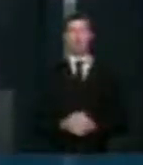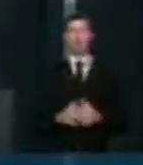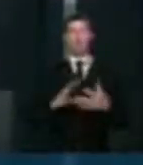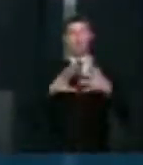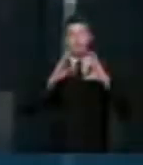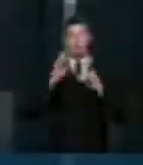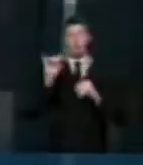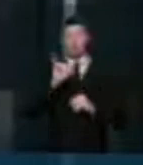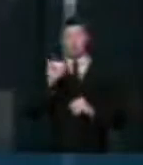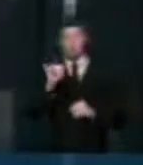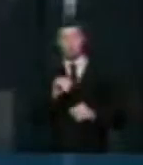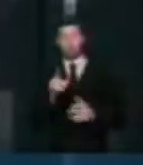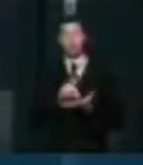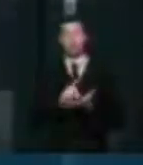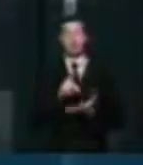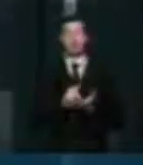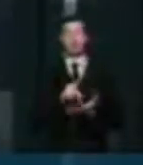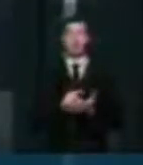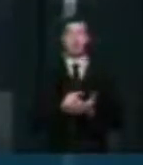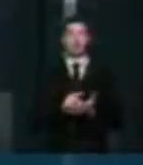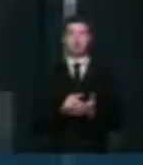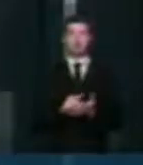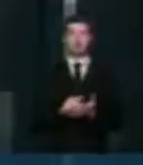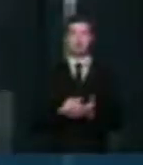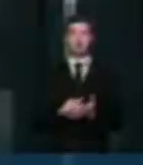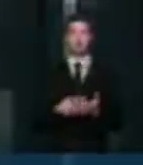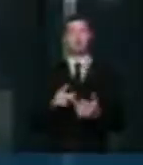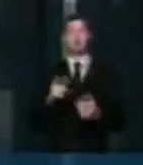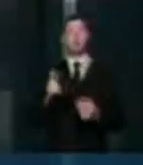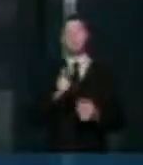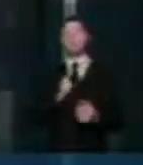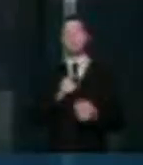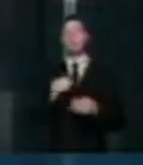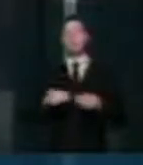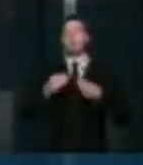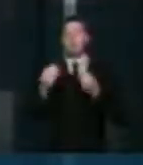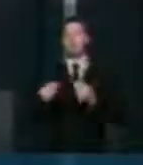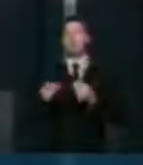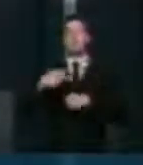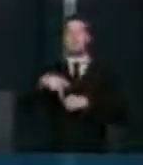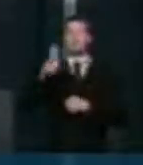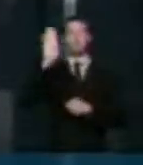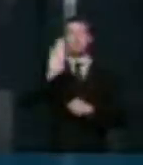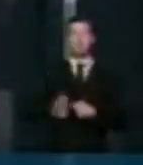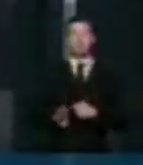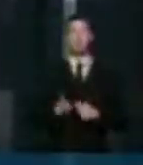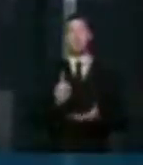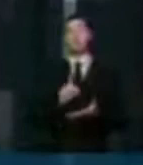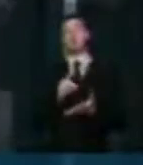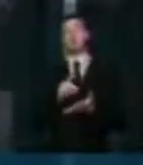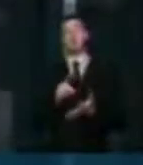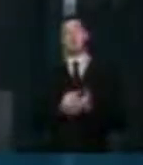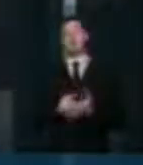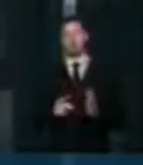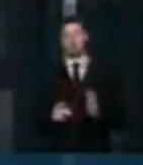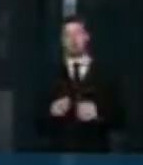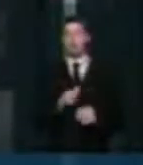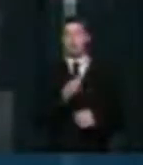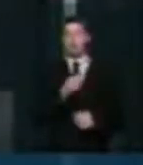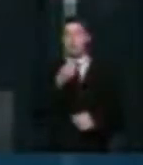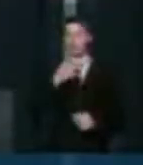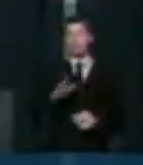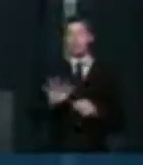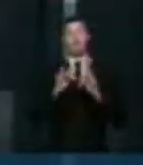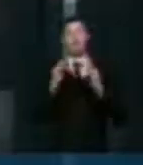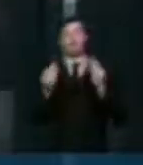tributária verdadeira. Uma reforma tributária que possa dar ao nosso país a verdadeira condição de vida que as